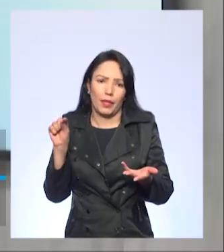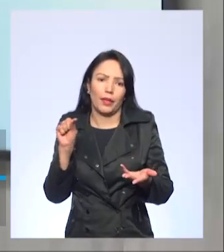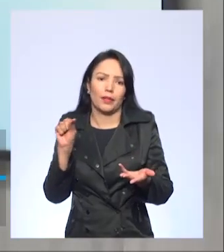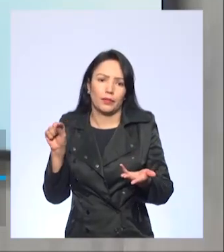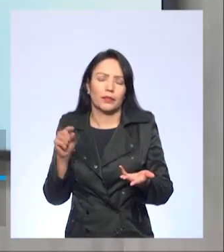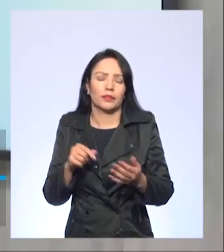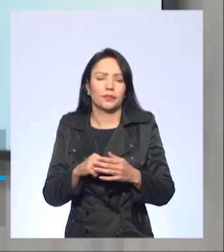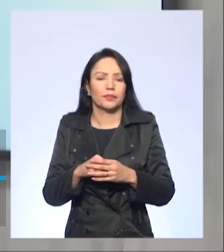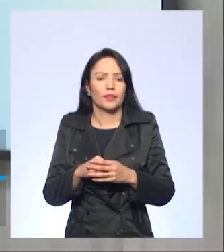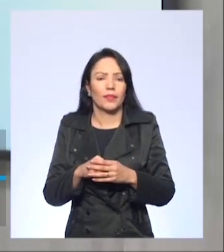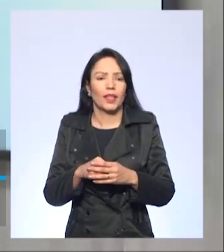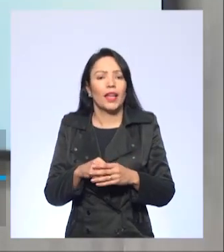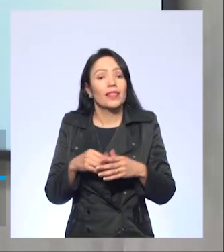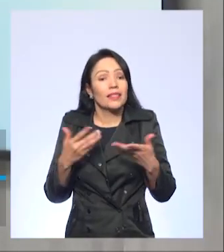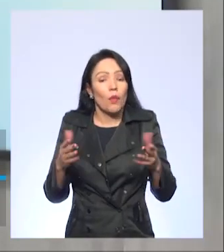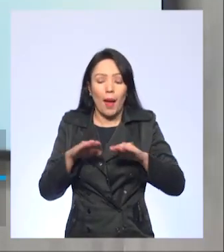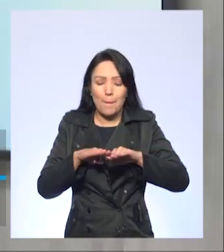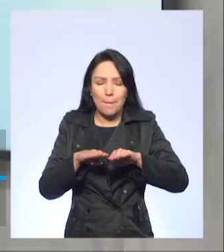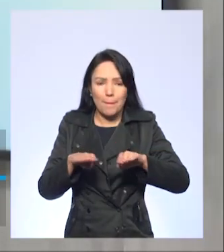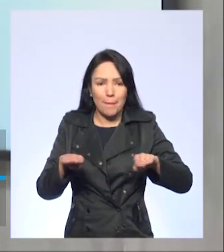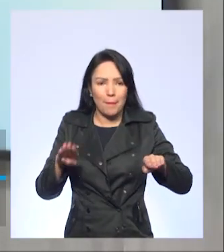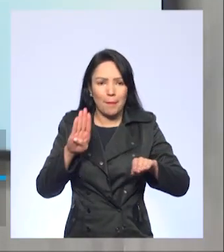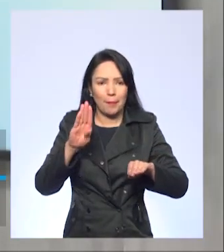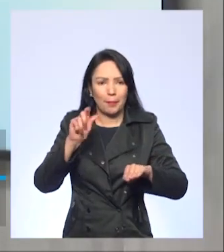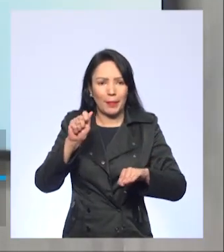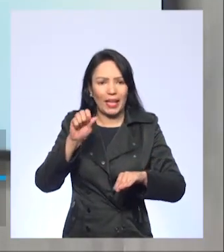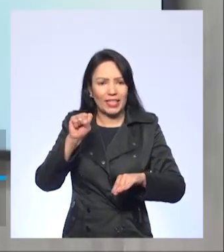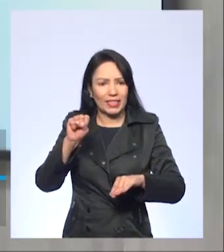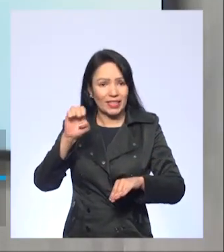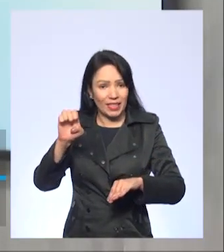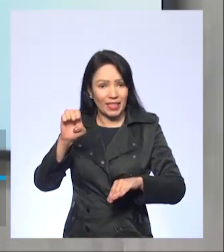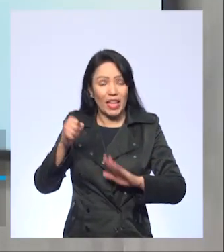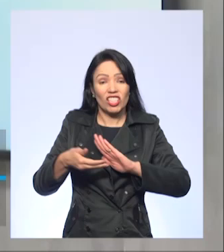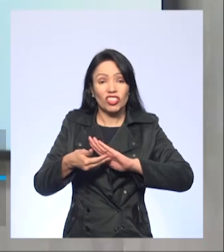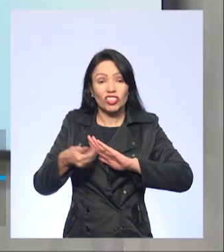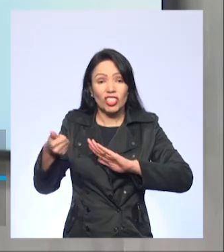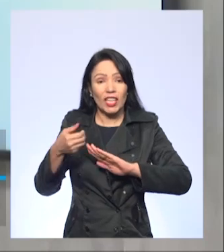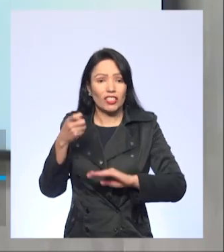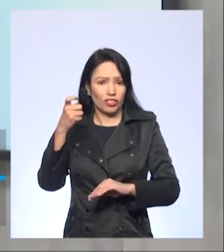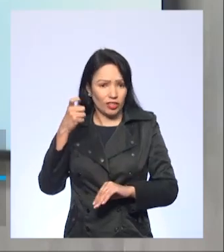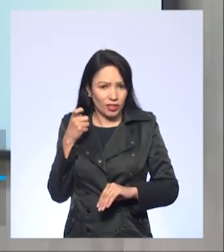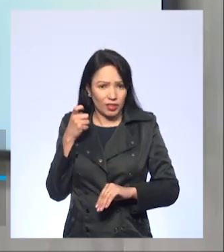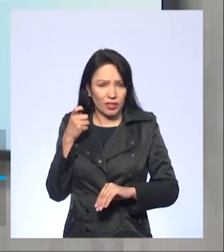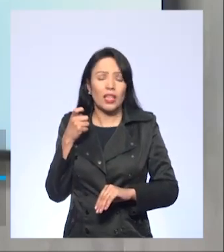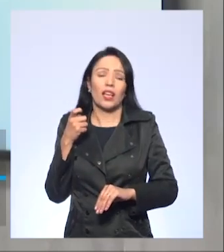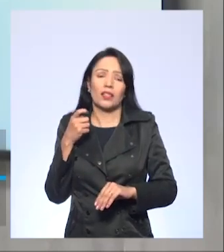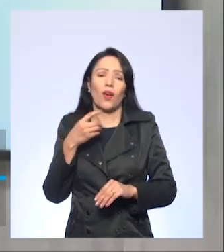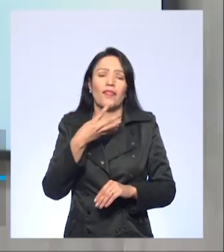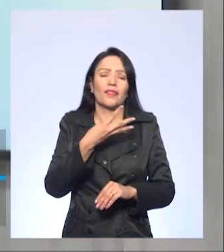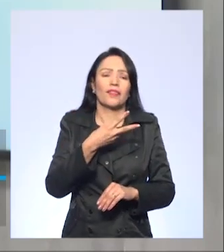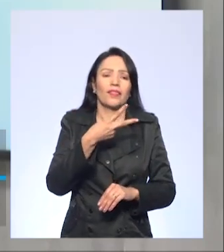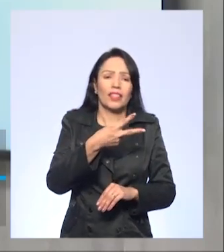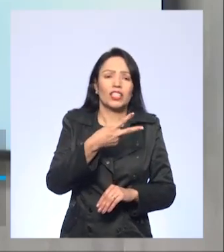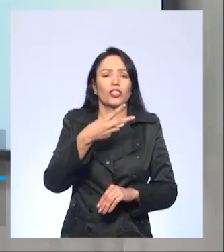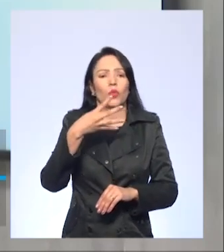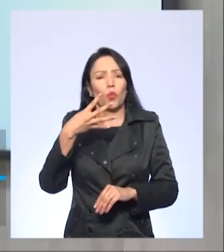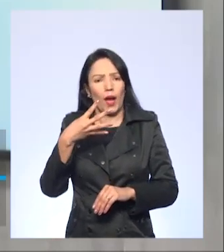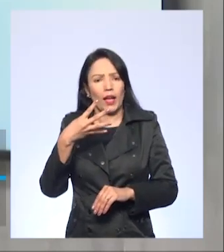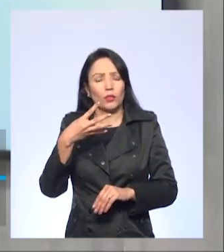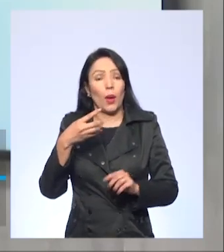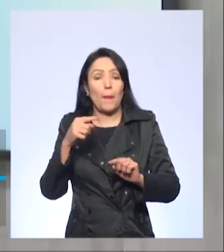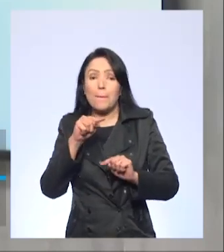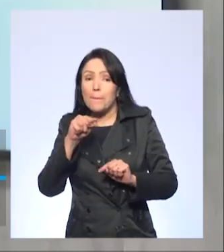menos. Então, a base inteira era 24. Tira x. 24 tira x. 24 menos x. É isso que eu